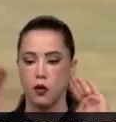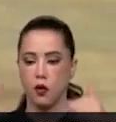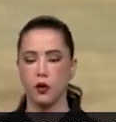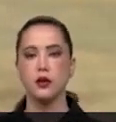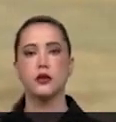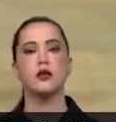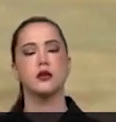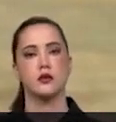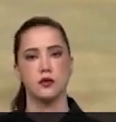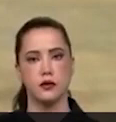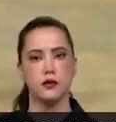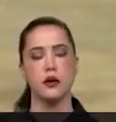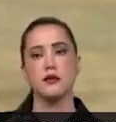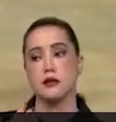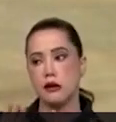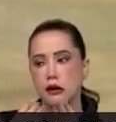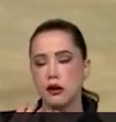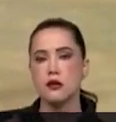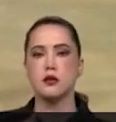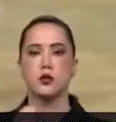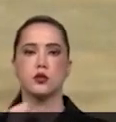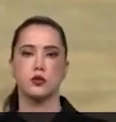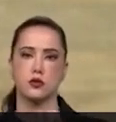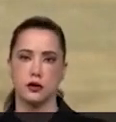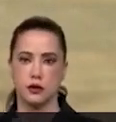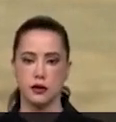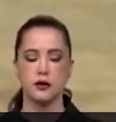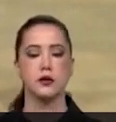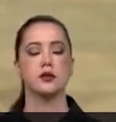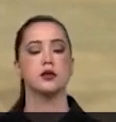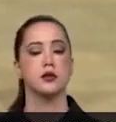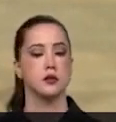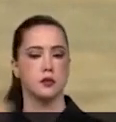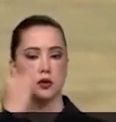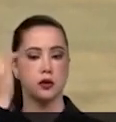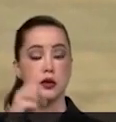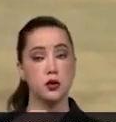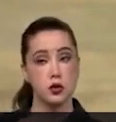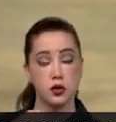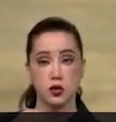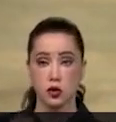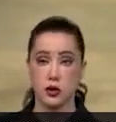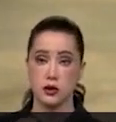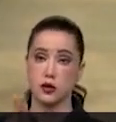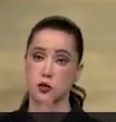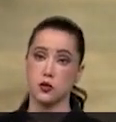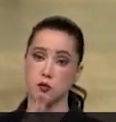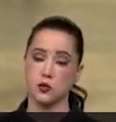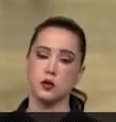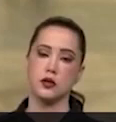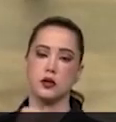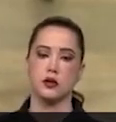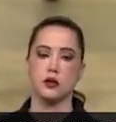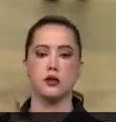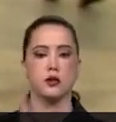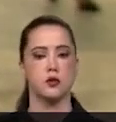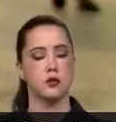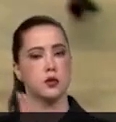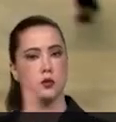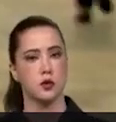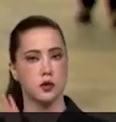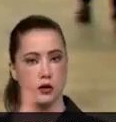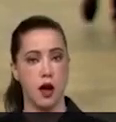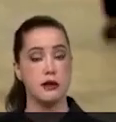às conversas e interações que eles têm nas redes sociais. É importante orientar sobre o uso da internet e até mesmo utilizar filtros